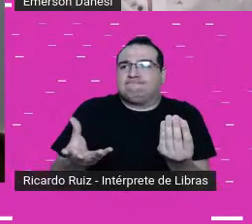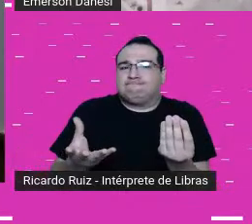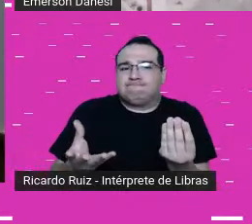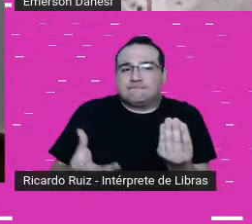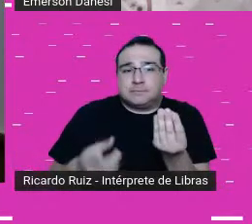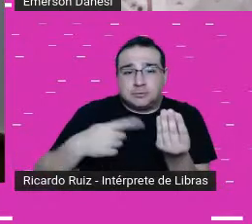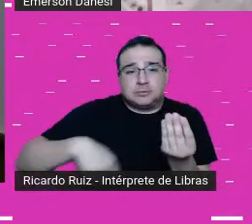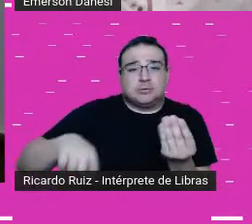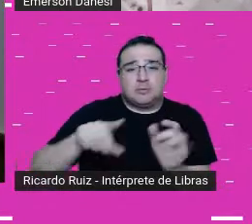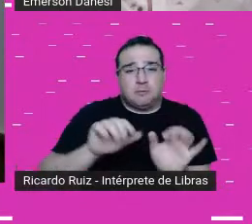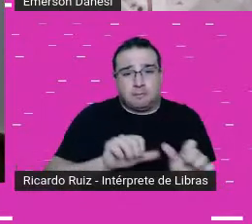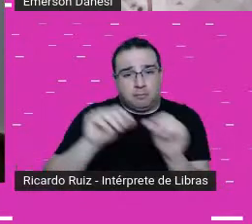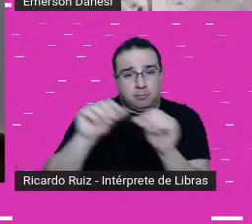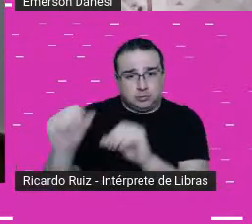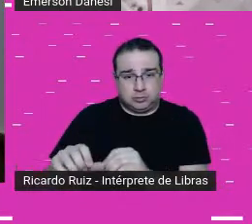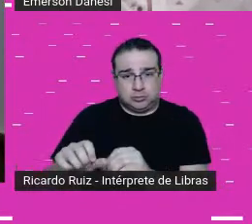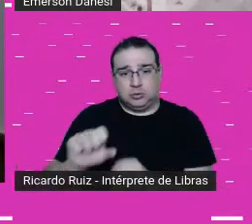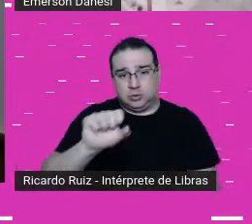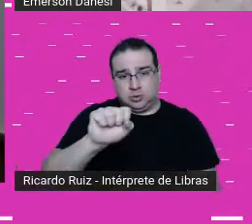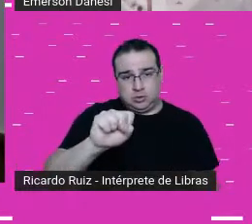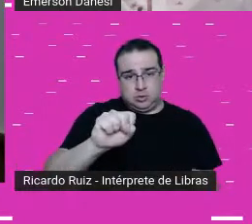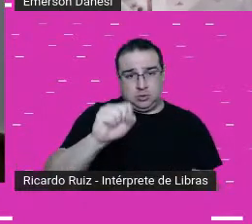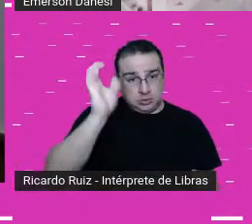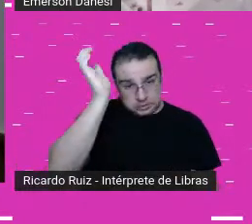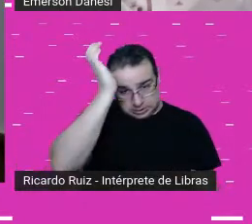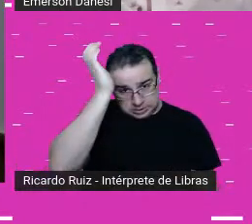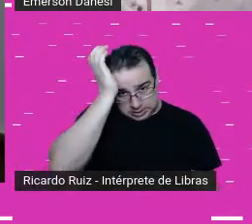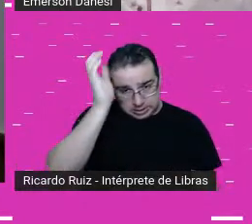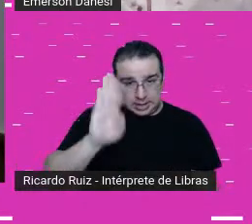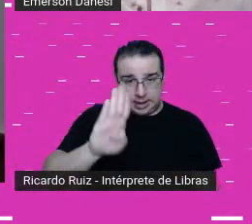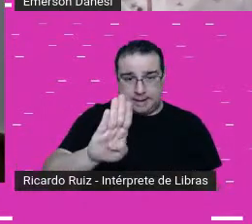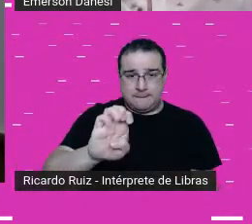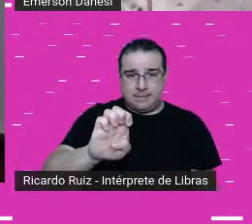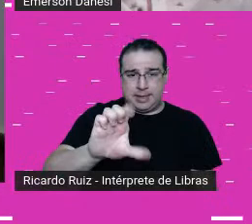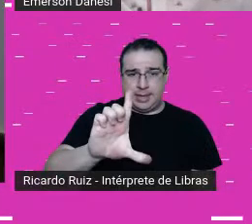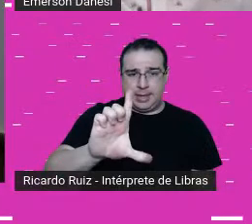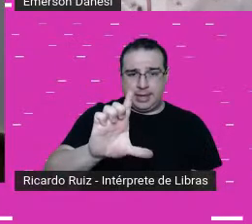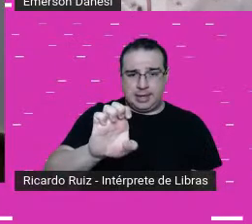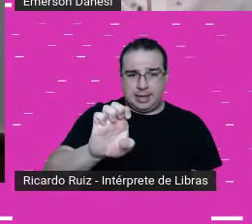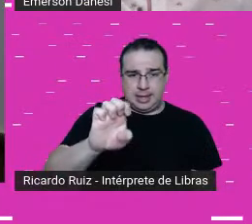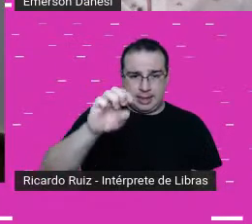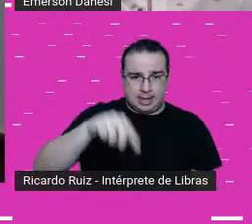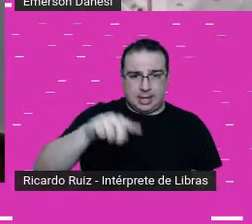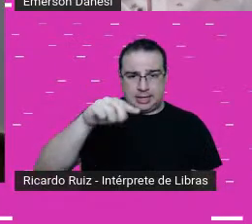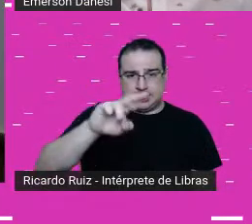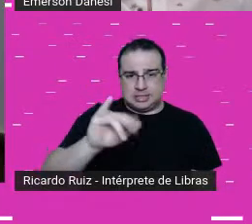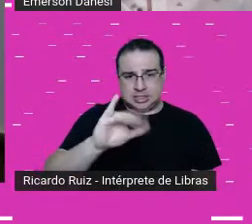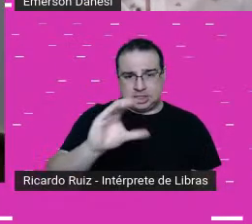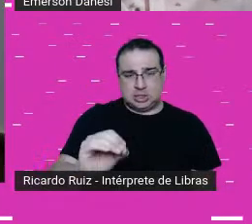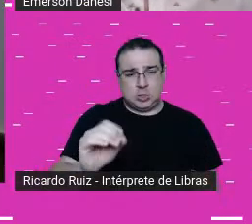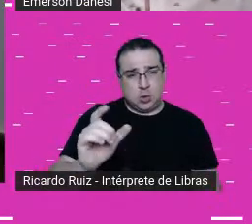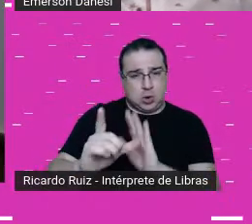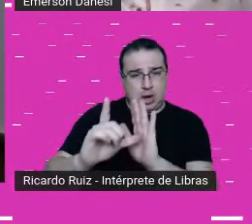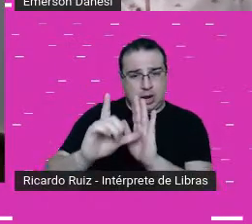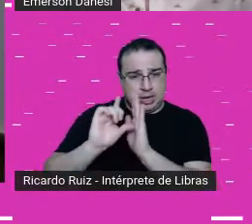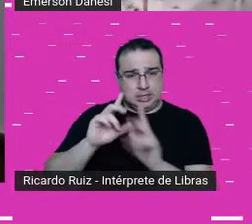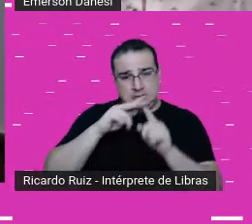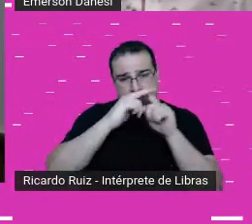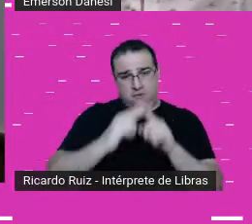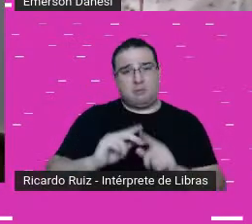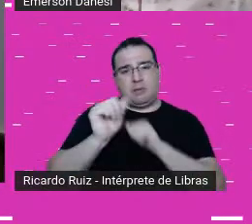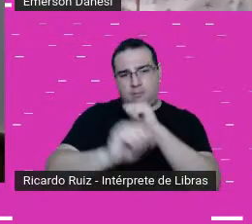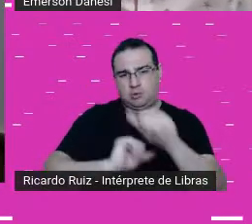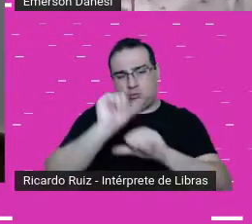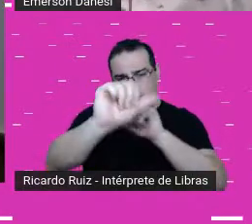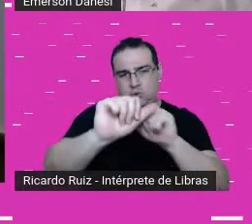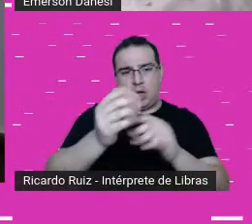a gente foi para o Sesc Belenzinho, na verdade, que ainda estava num processo antes da reforma. O Sesc Belenzinho teve uma mega reforma, mas isso foi